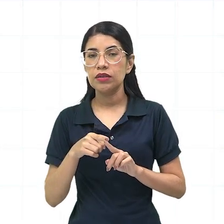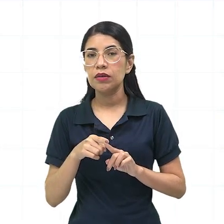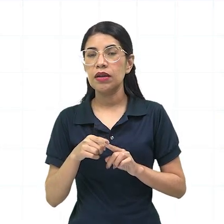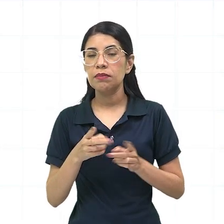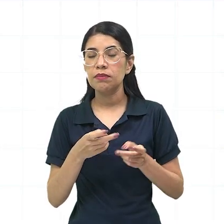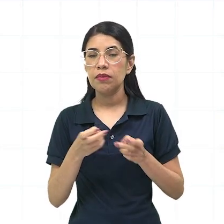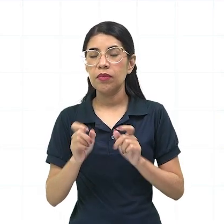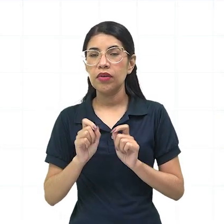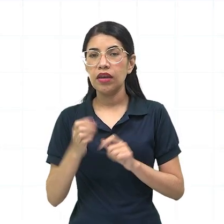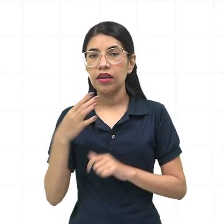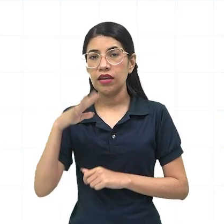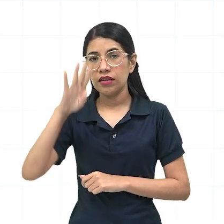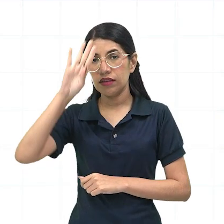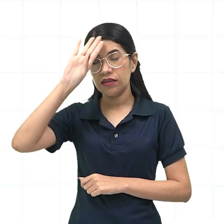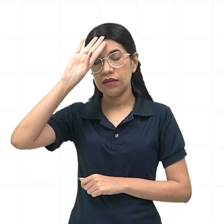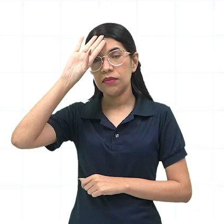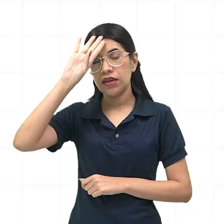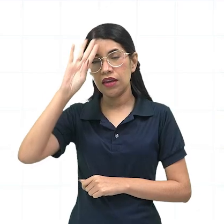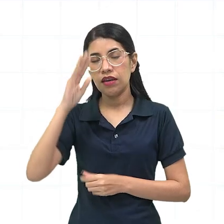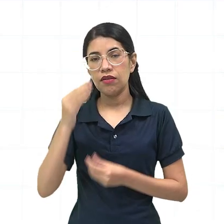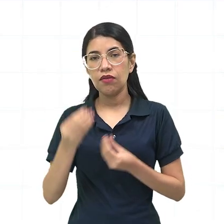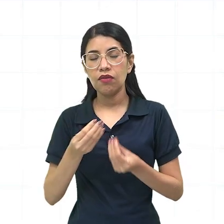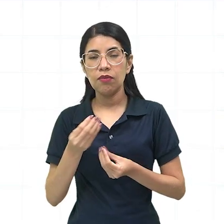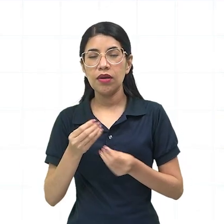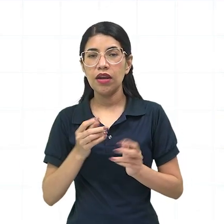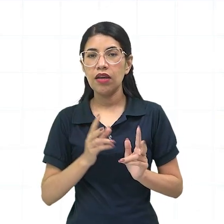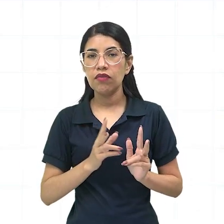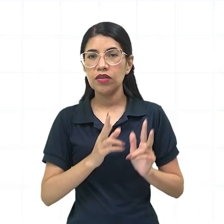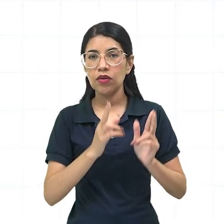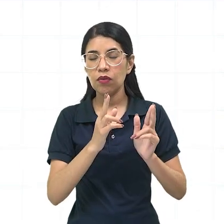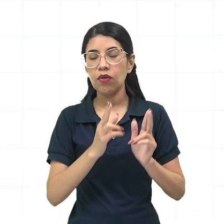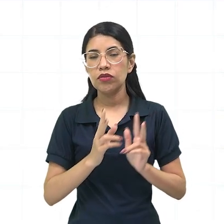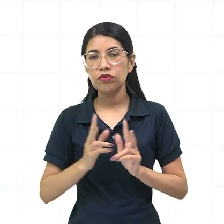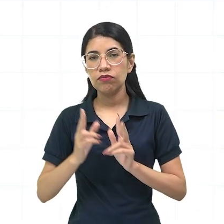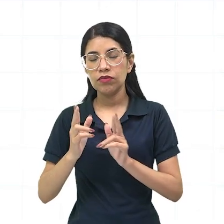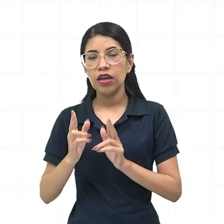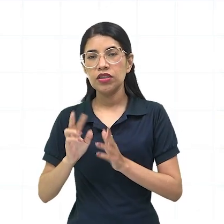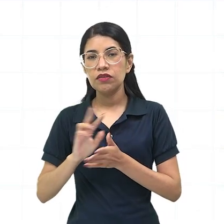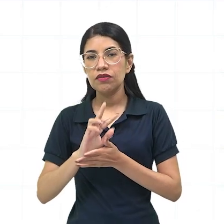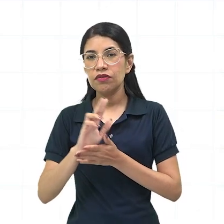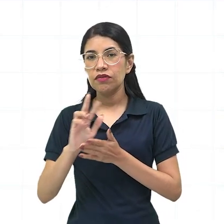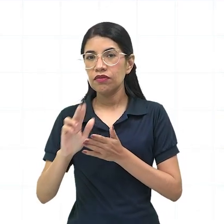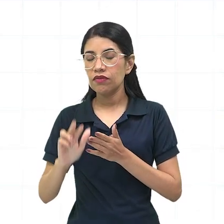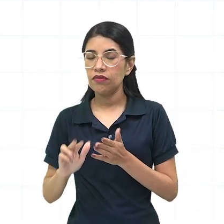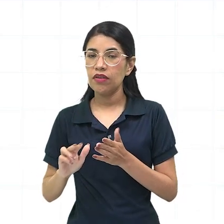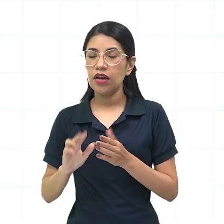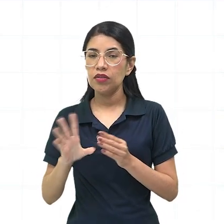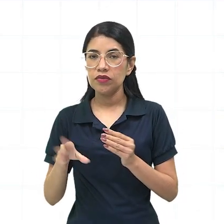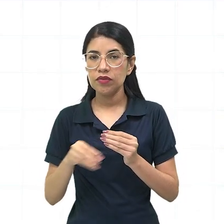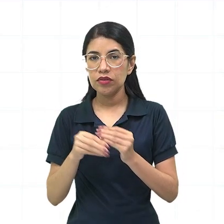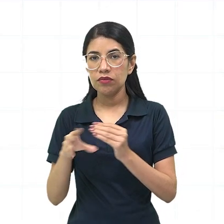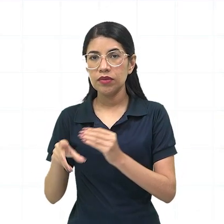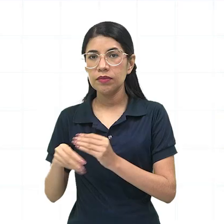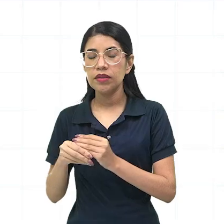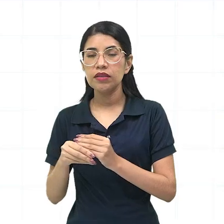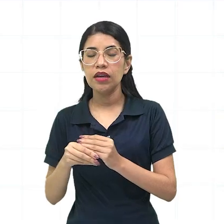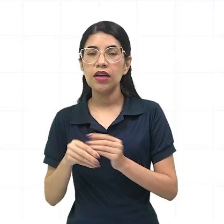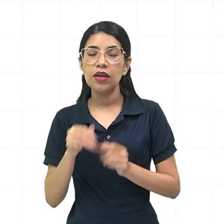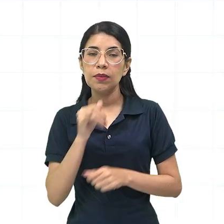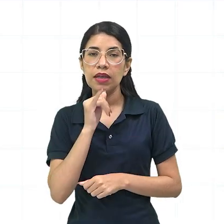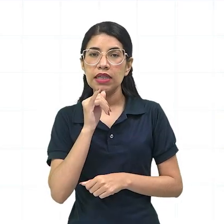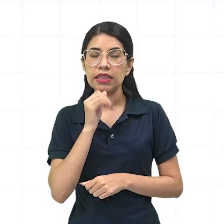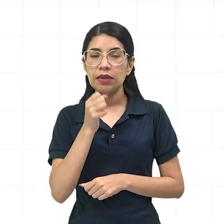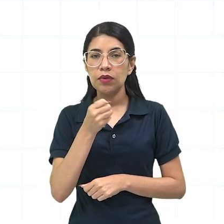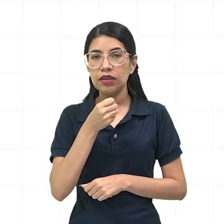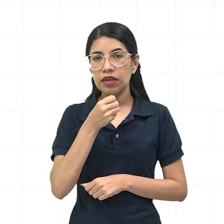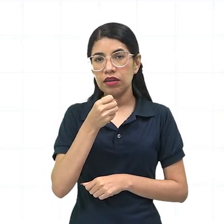que a dramaturgia ela já vai ser como recortes de diversos materiais. Então, a gente pega ali